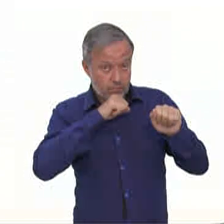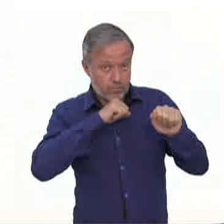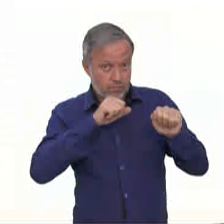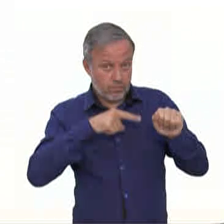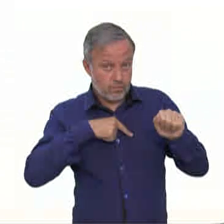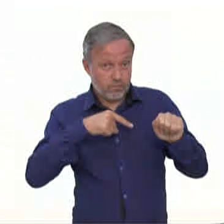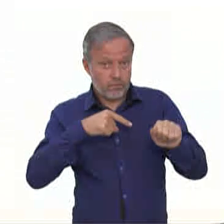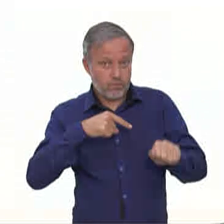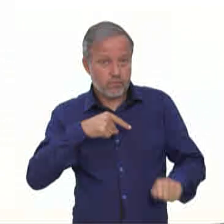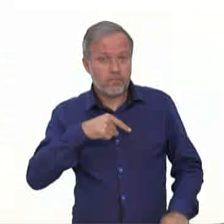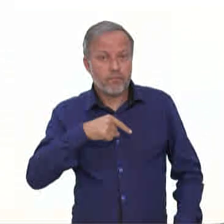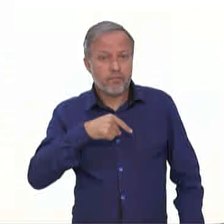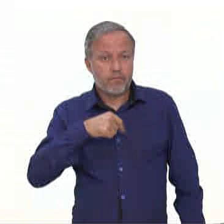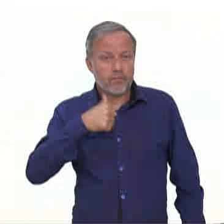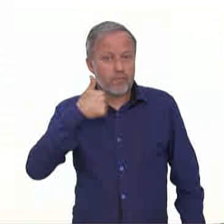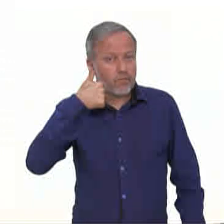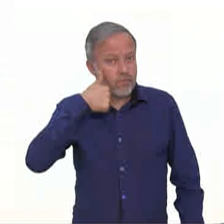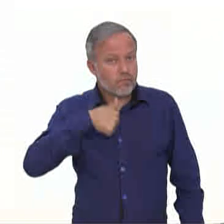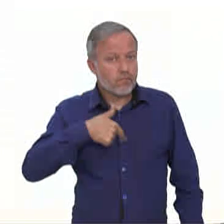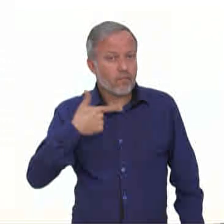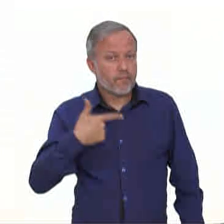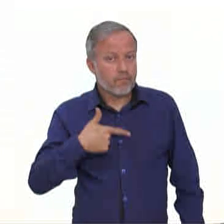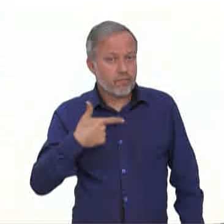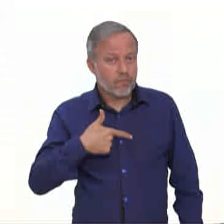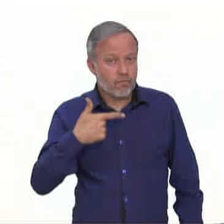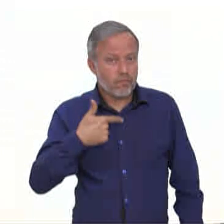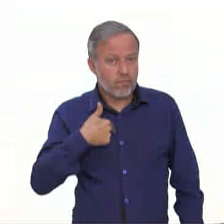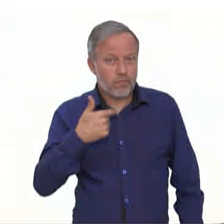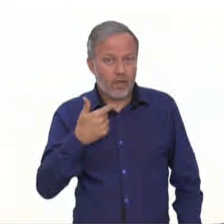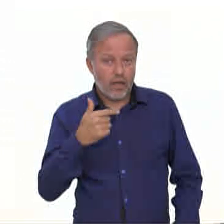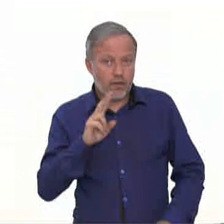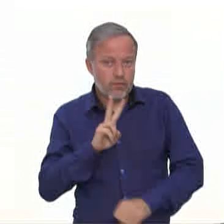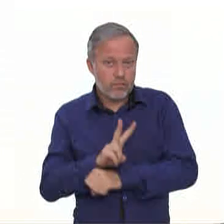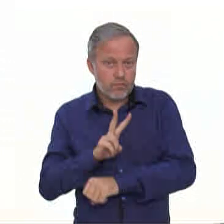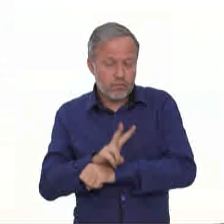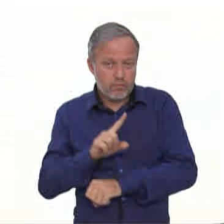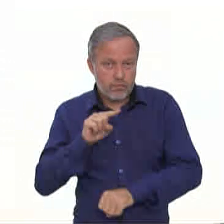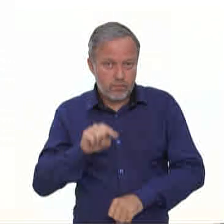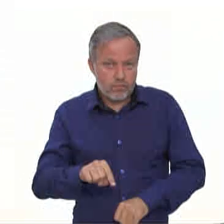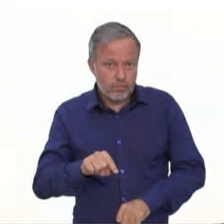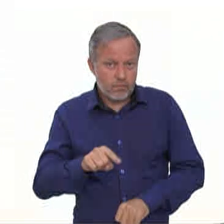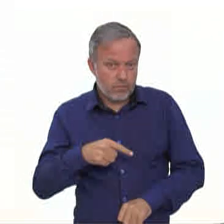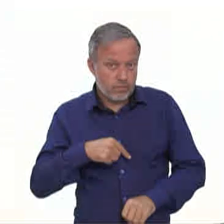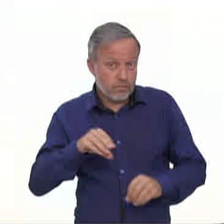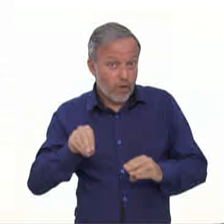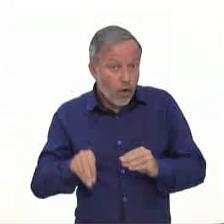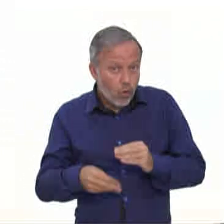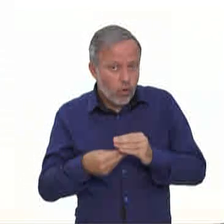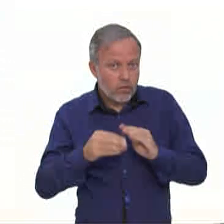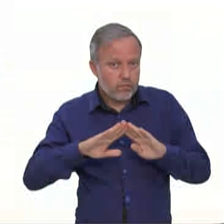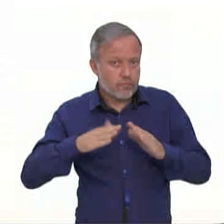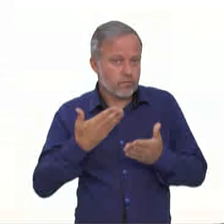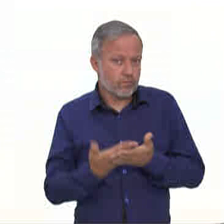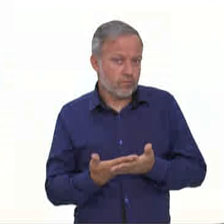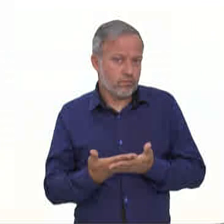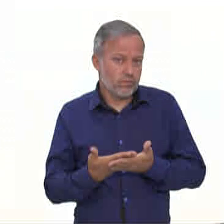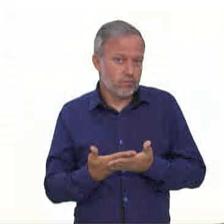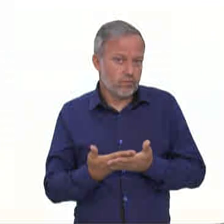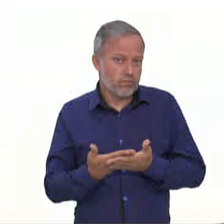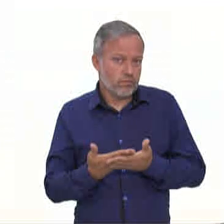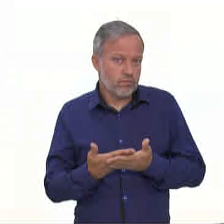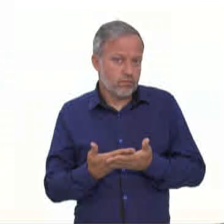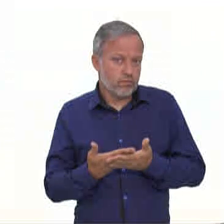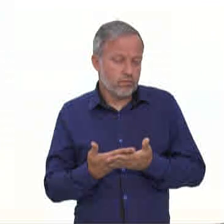pela madrasta Maria Inês, que teve muita dedicação e o matriculou numa escola pública, a única que